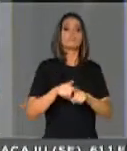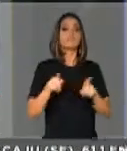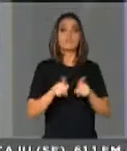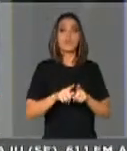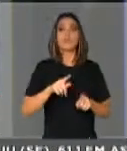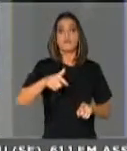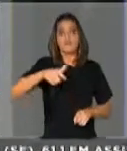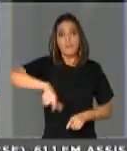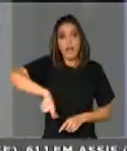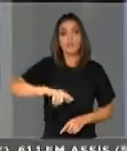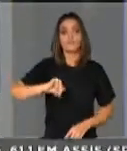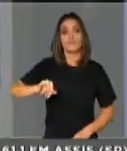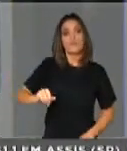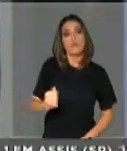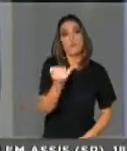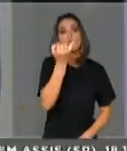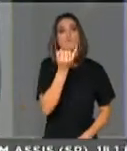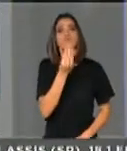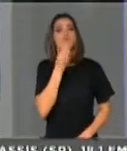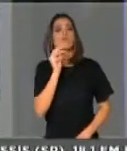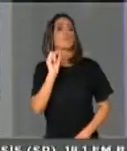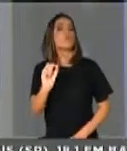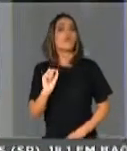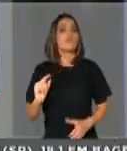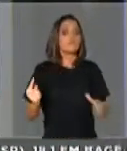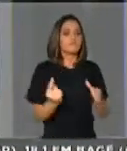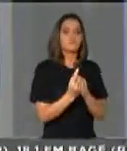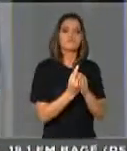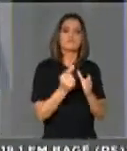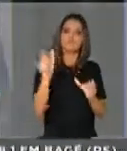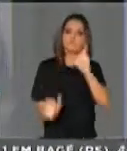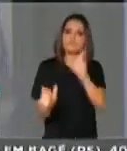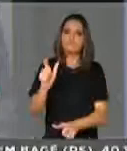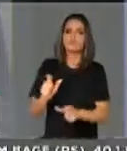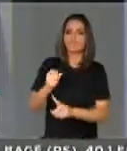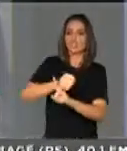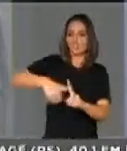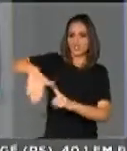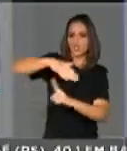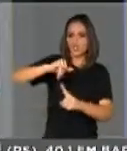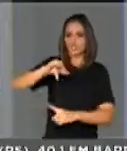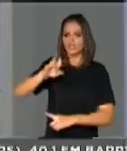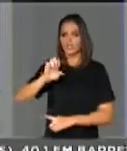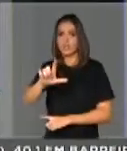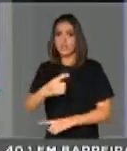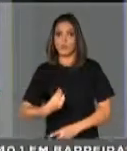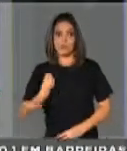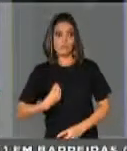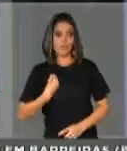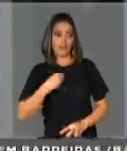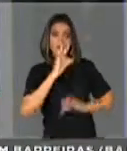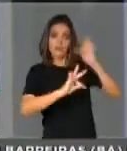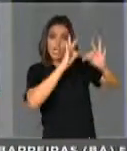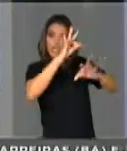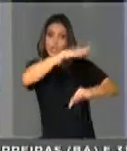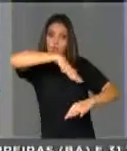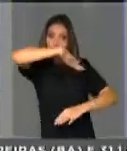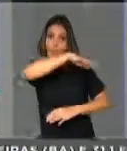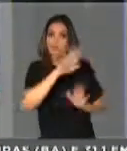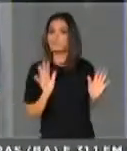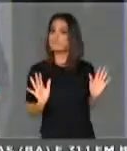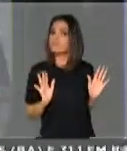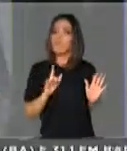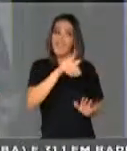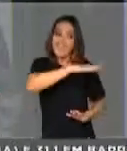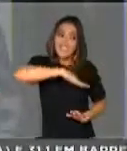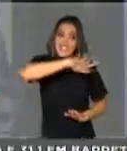dando também a oportunidade de uma maior interação com aqueles que fazem o setor de tecnologia em nosso país.